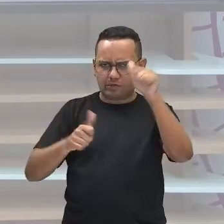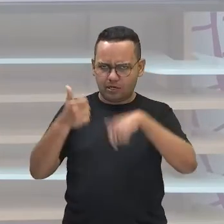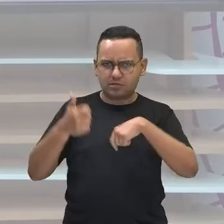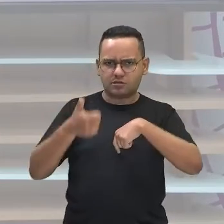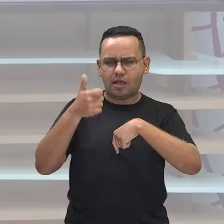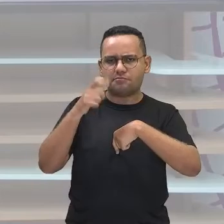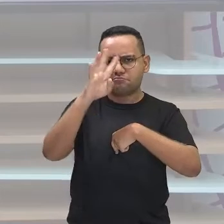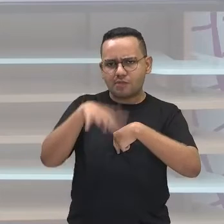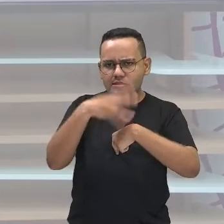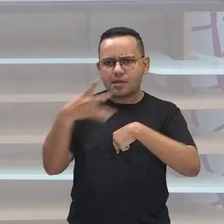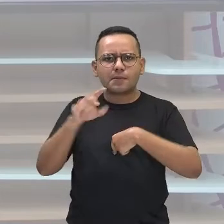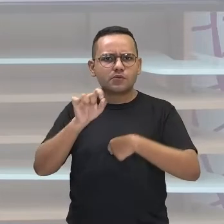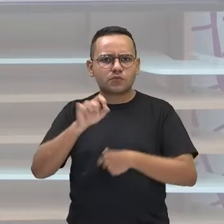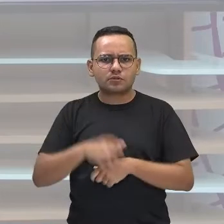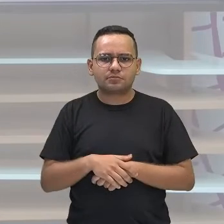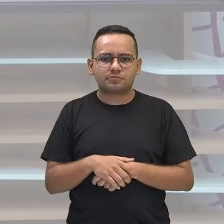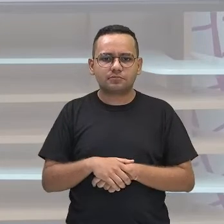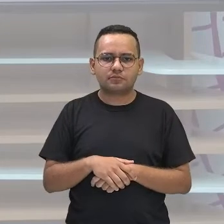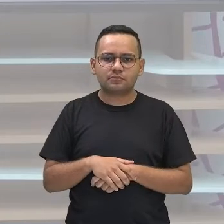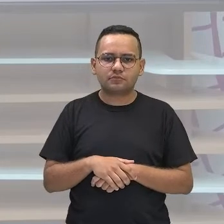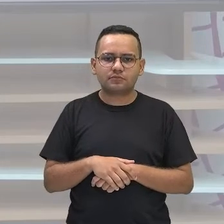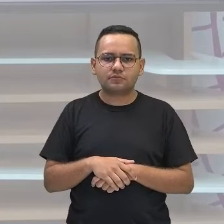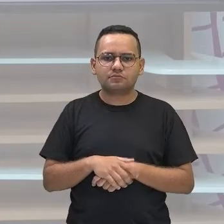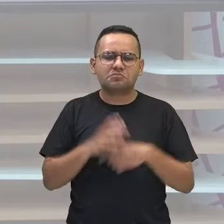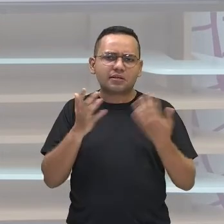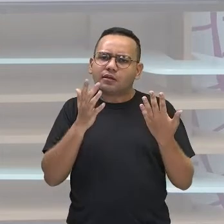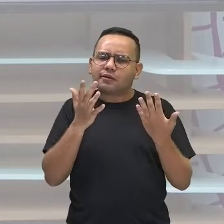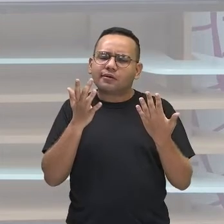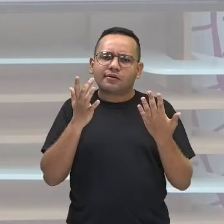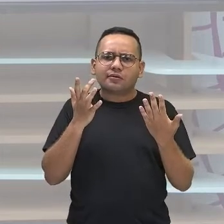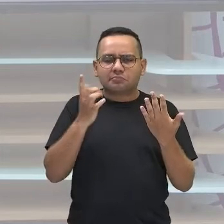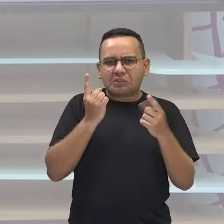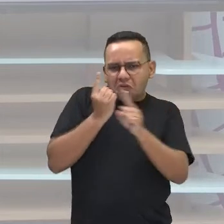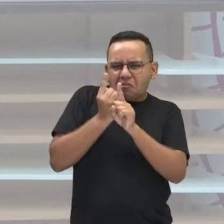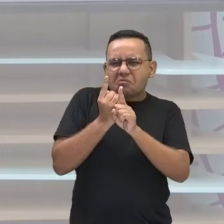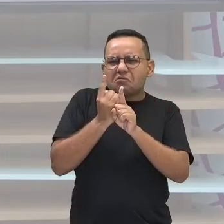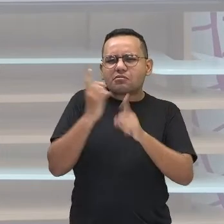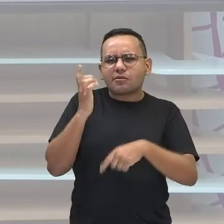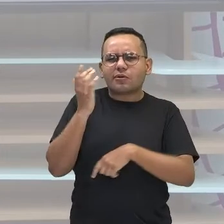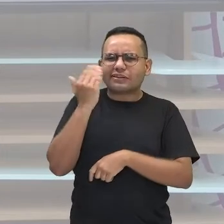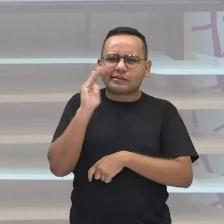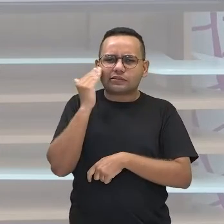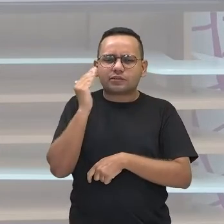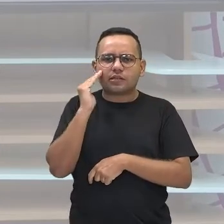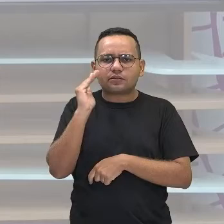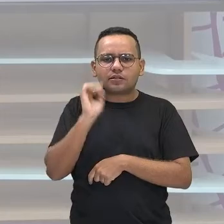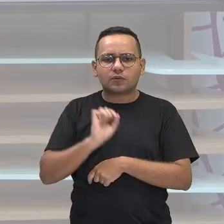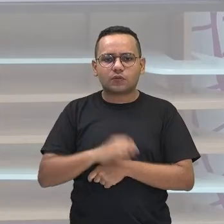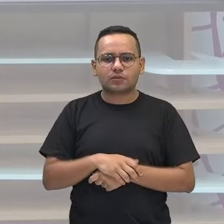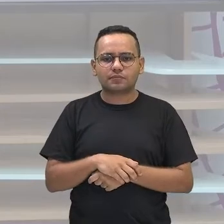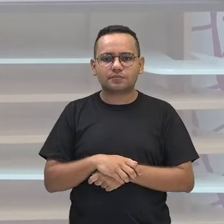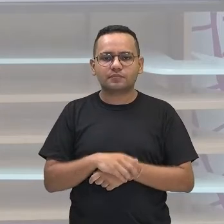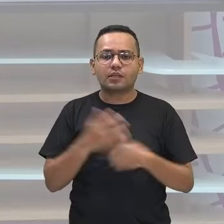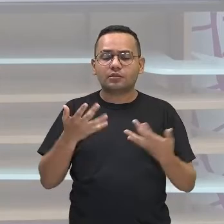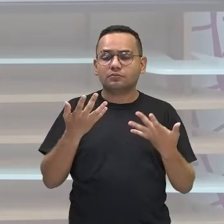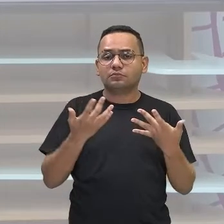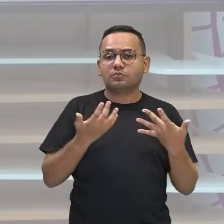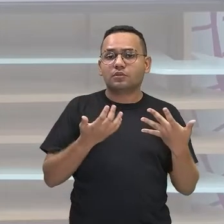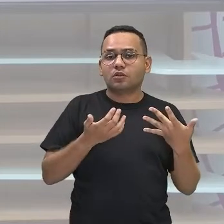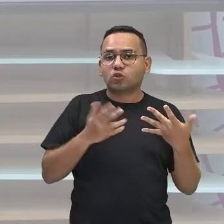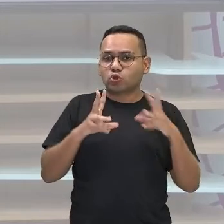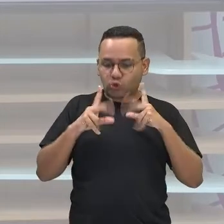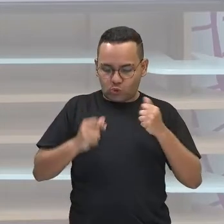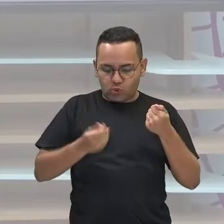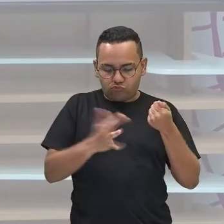né, explicar de uma forma bem fácil, né? 40 do total dos entrevistados, que no caso eram os professores